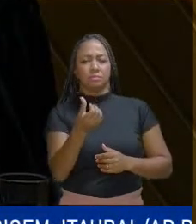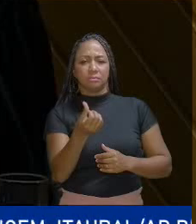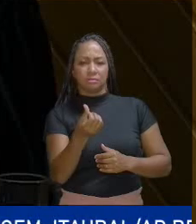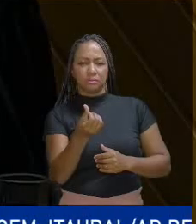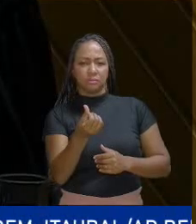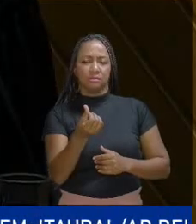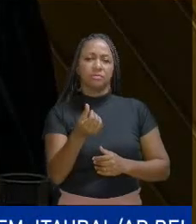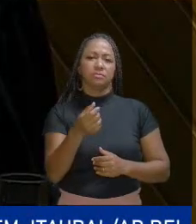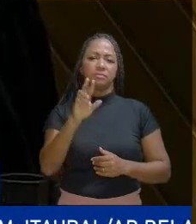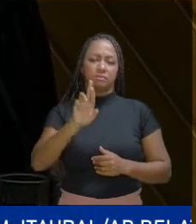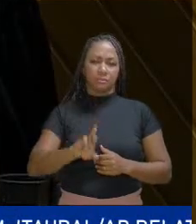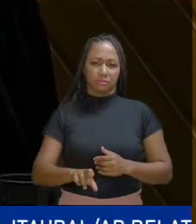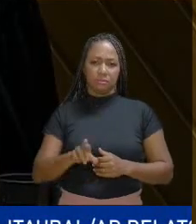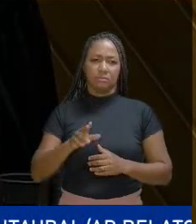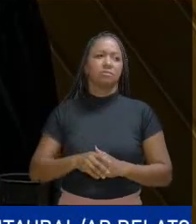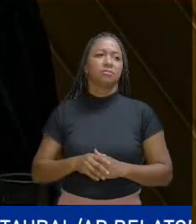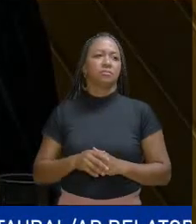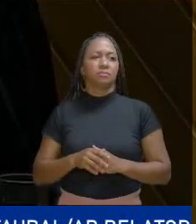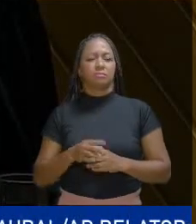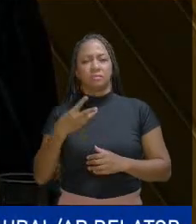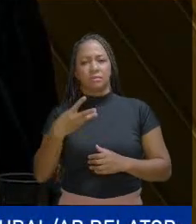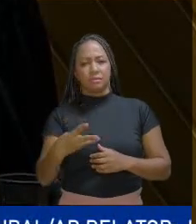3.706, correspondendo a